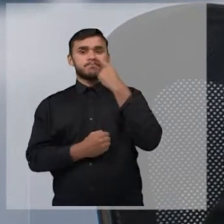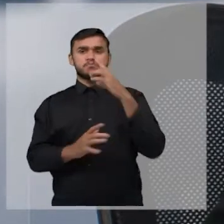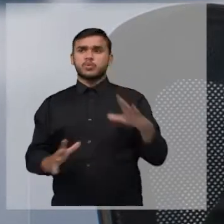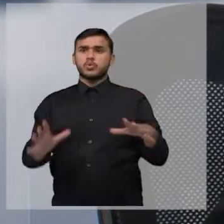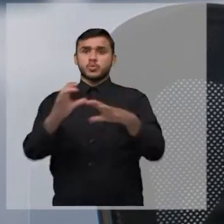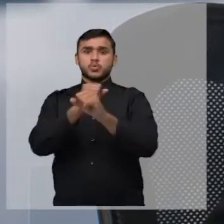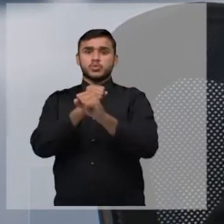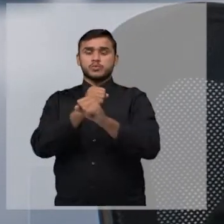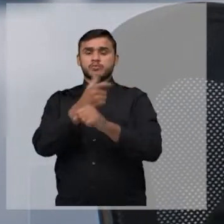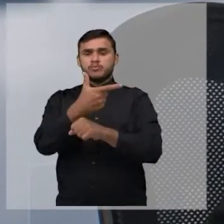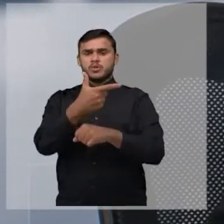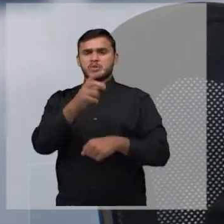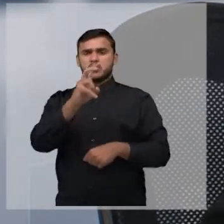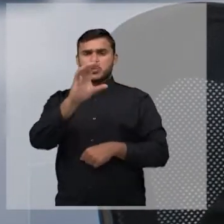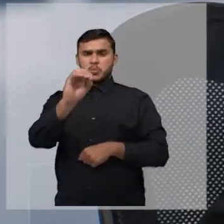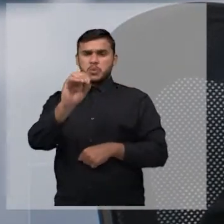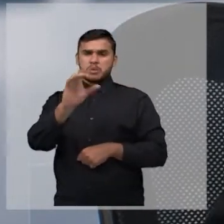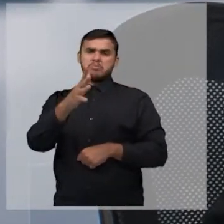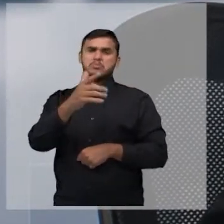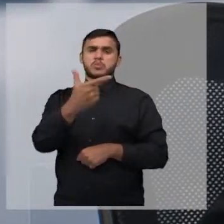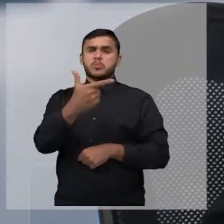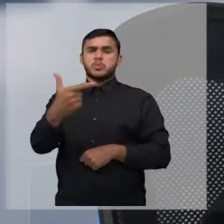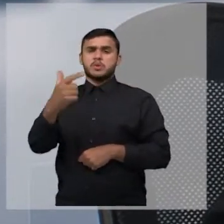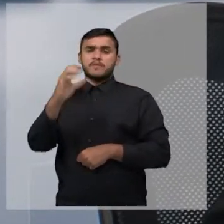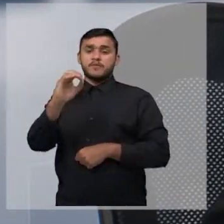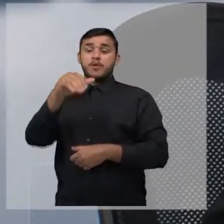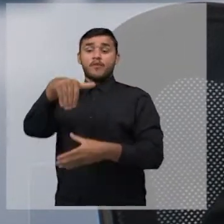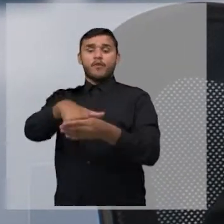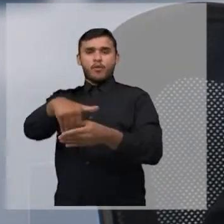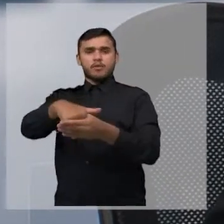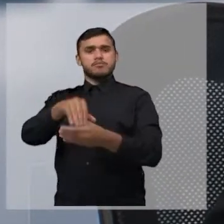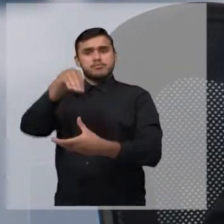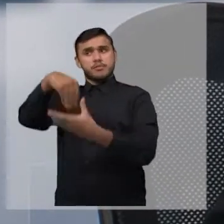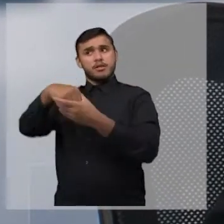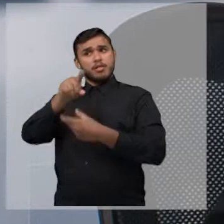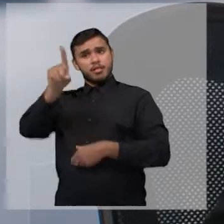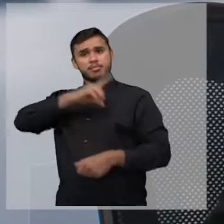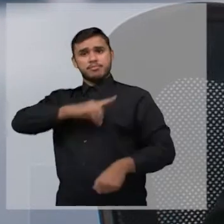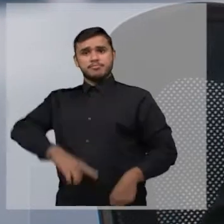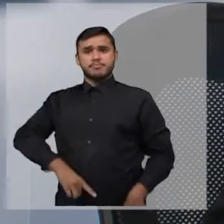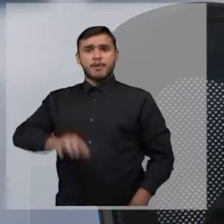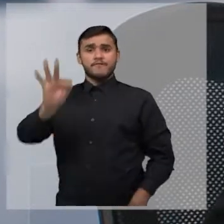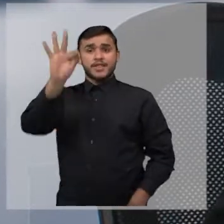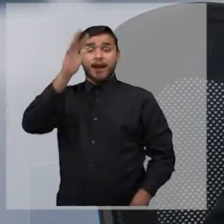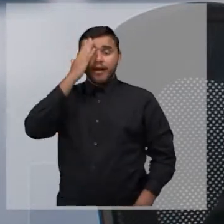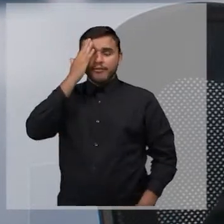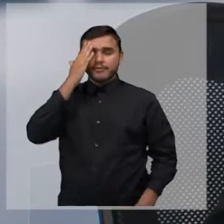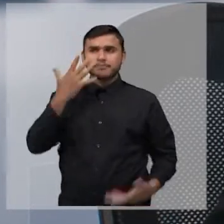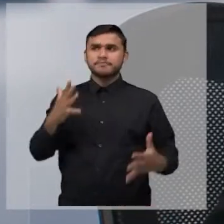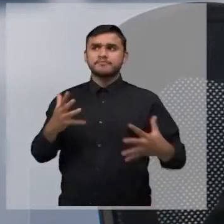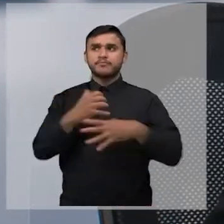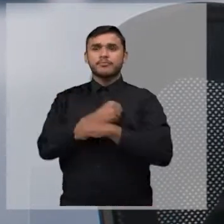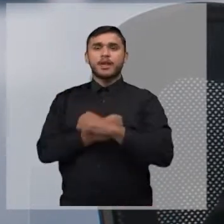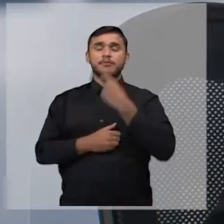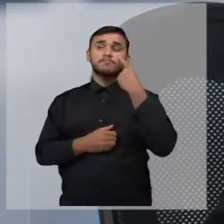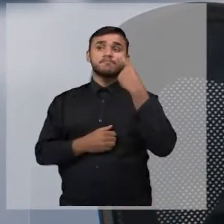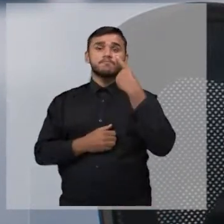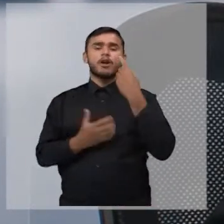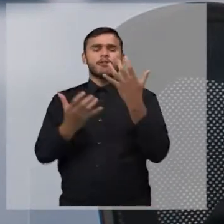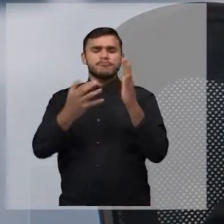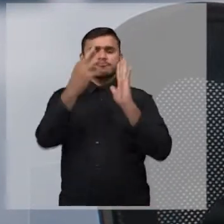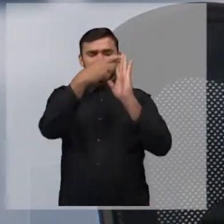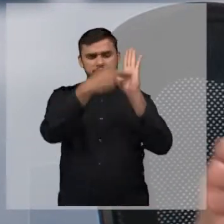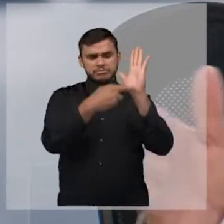a 220 votos dentro do Congresso, com certeza. Então, o que está acontecendo? Eles estão